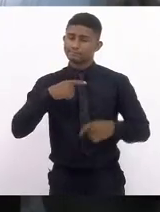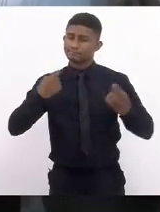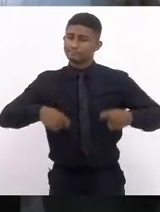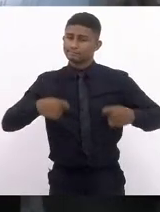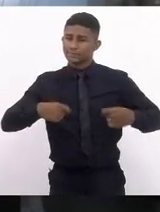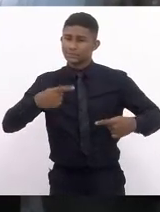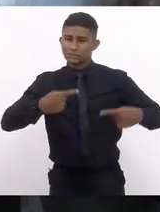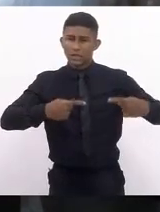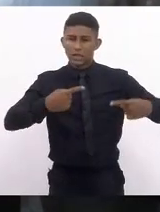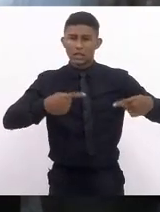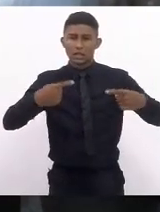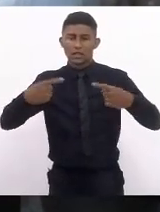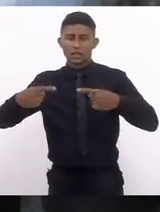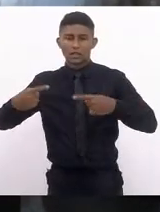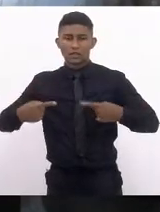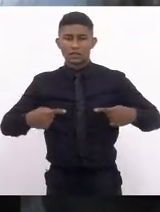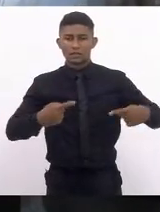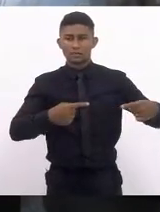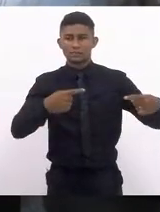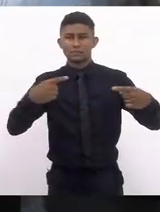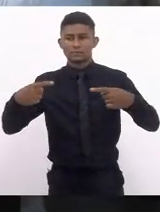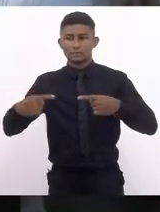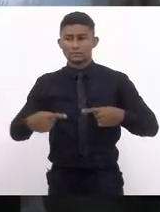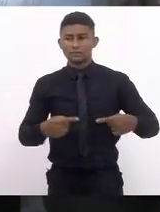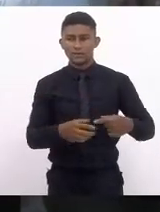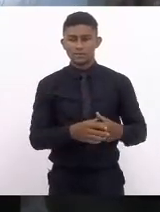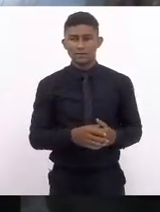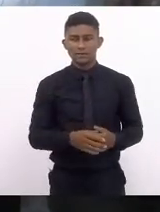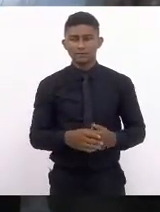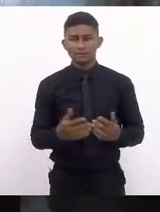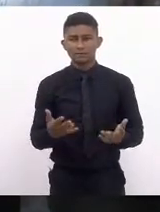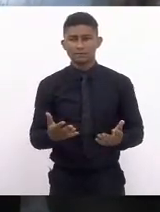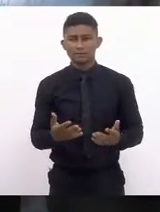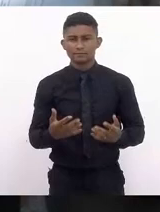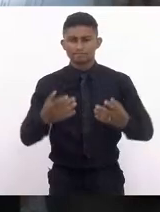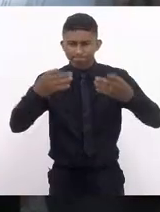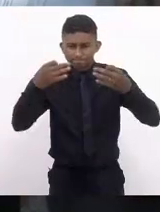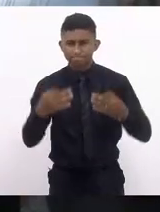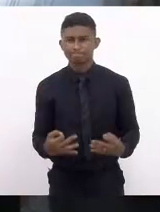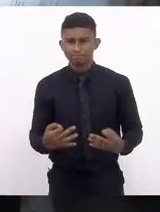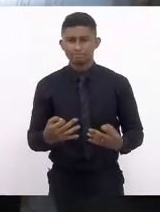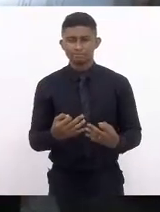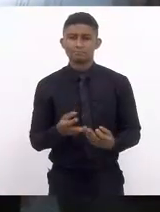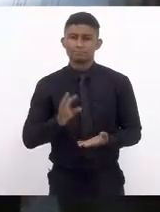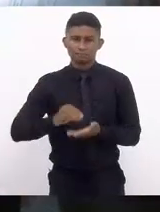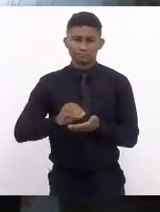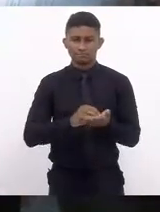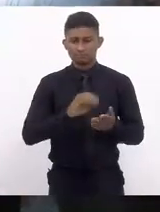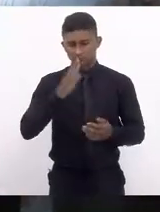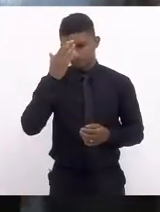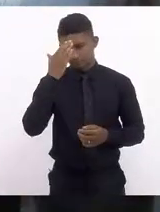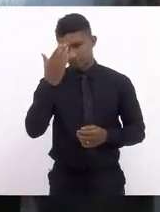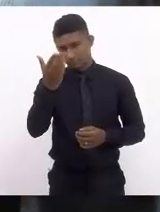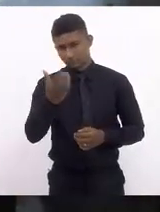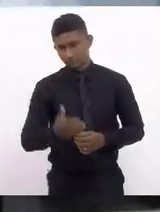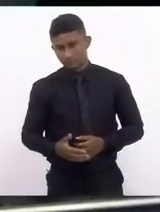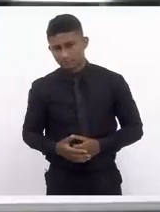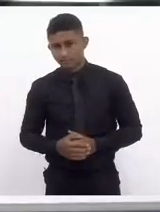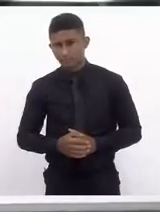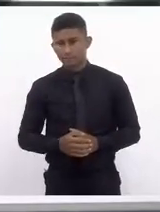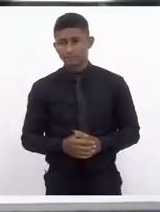sobre a questão da dessa lei porque não fizemos Justiça com aquilo que foi firmado aqui muito obrigado